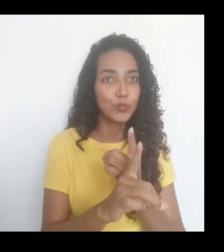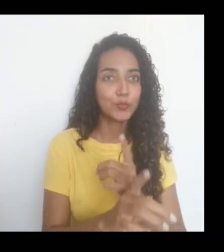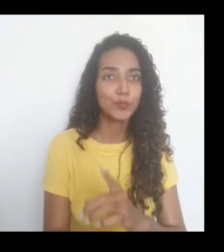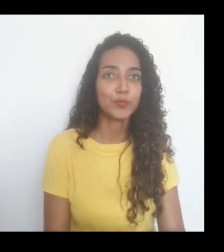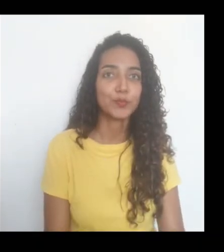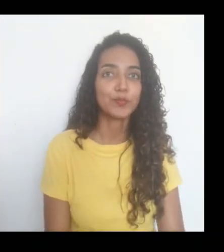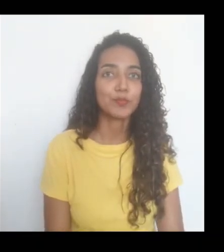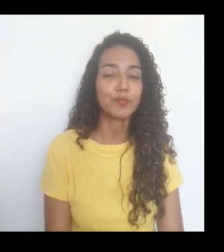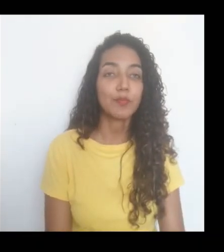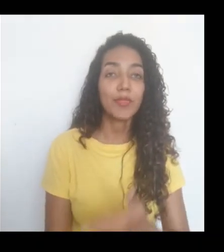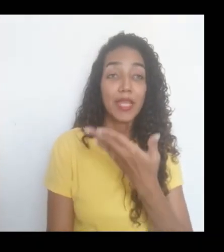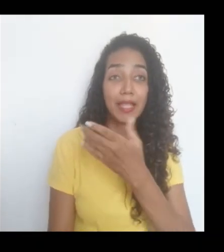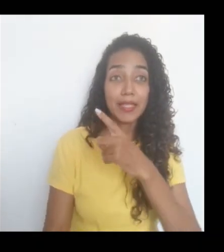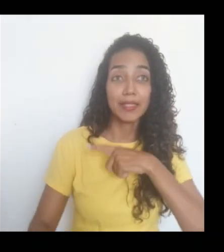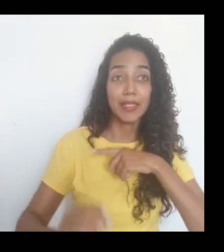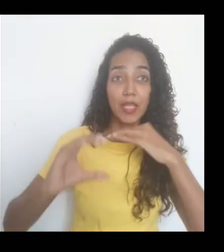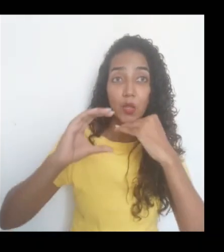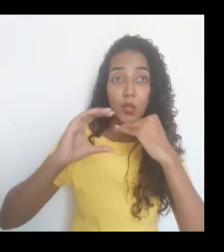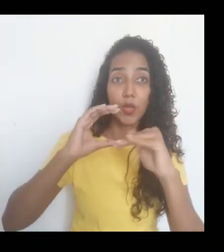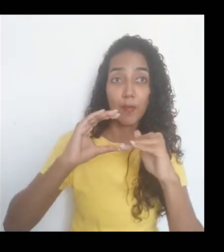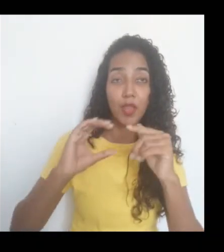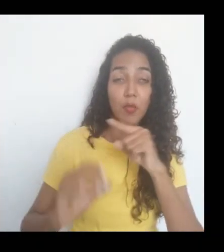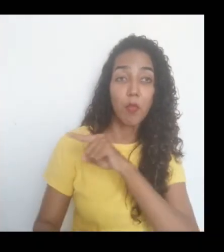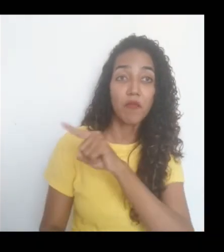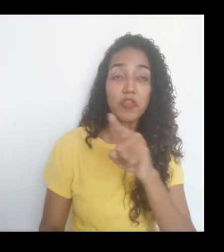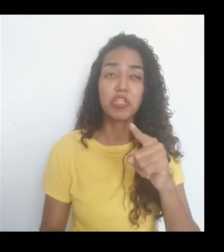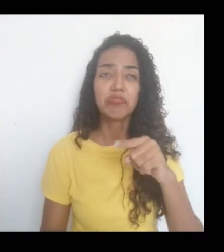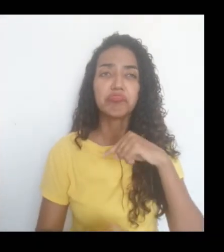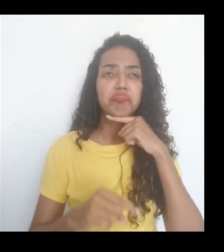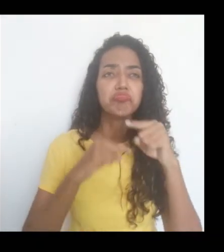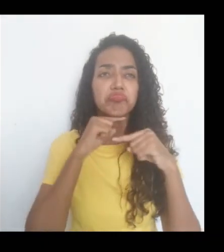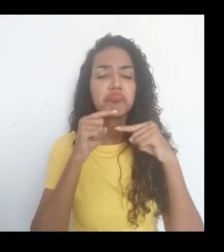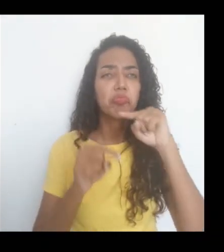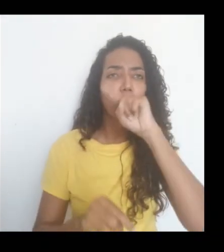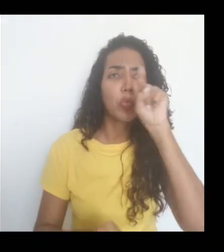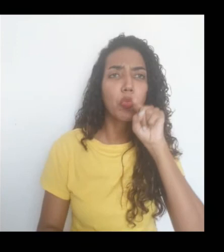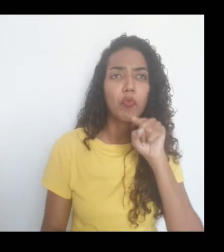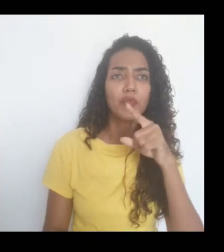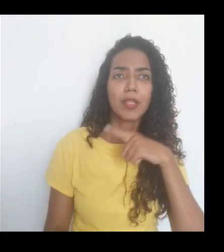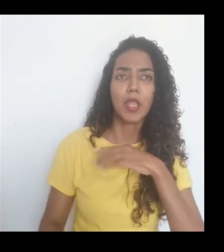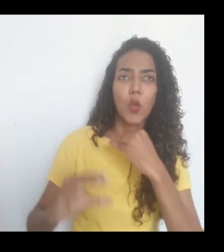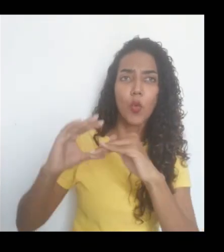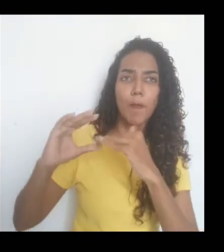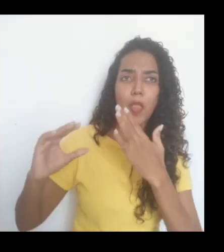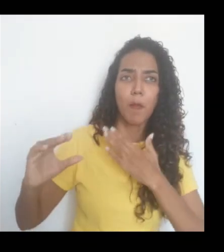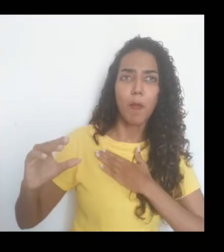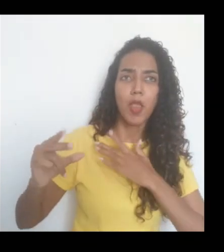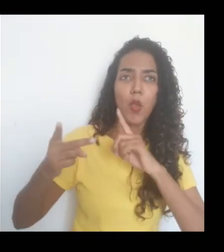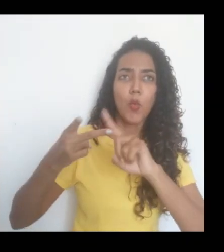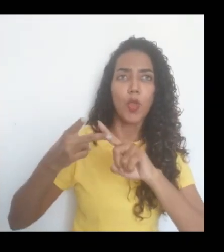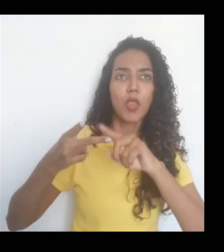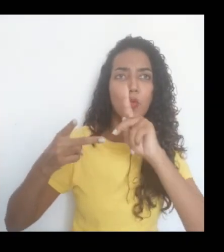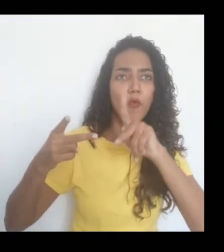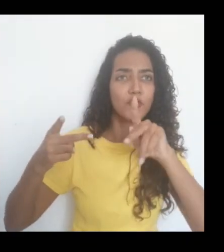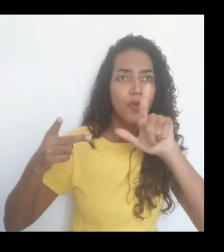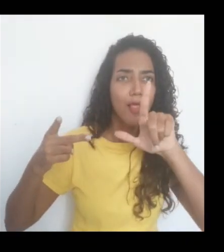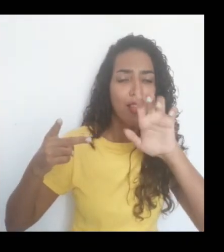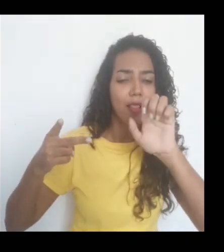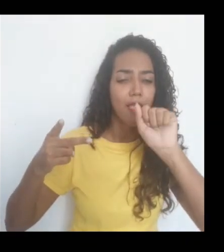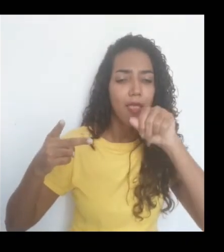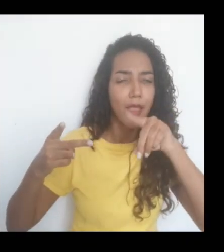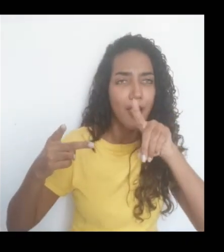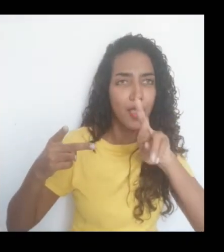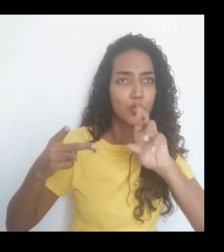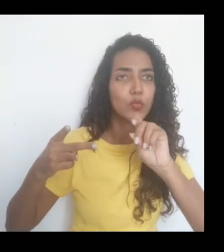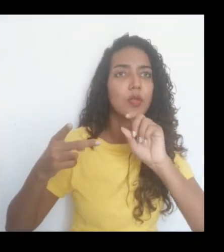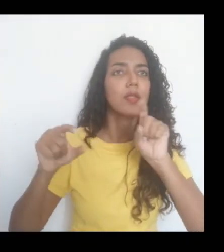dúvida. Aqui é o e-mail do professor Leandro também, já que ele está ajudando e colaborando com o desenvolvimento